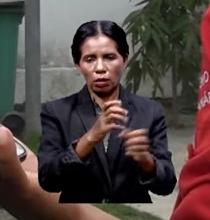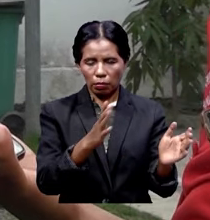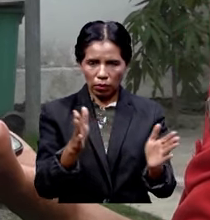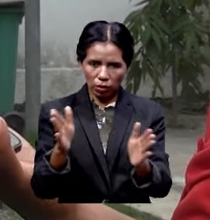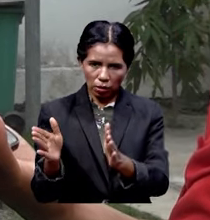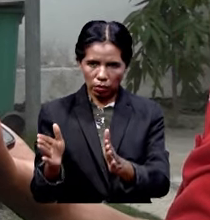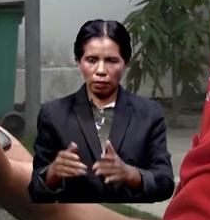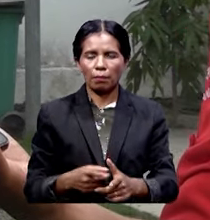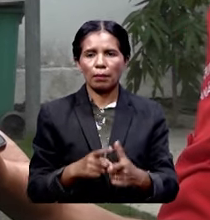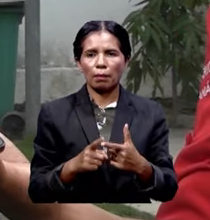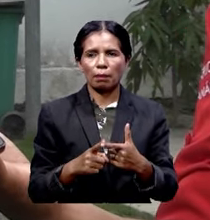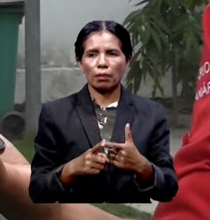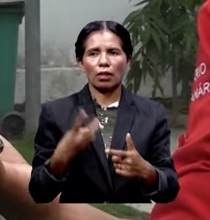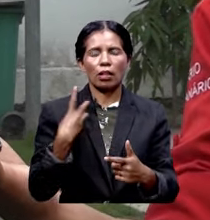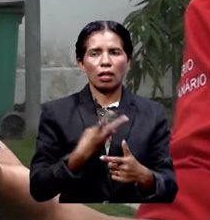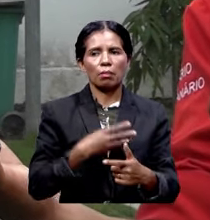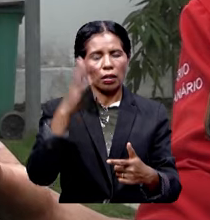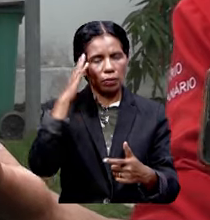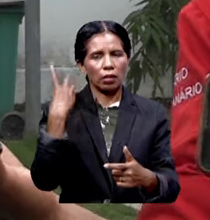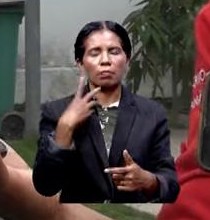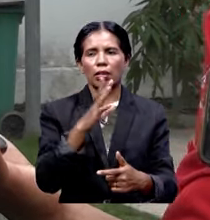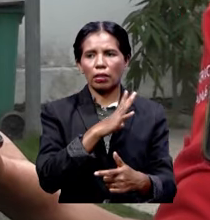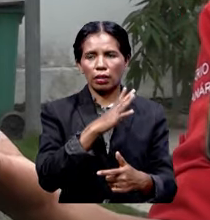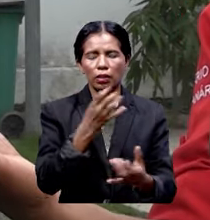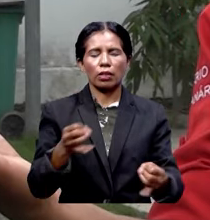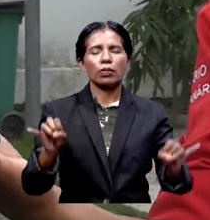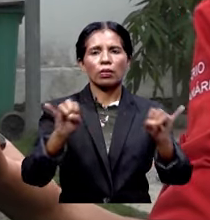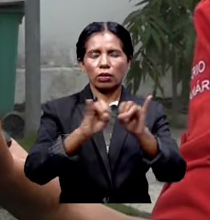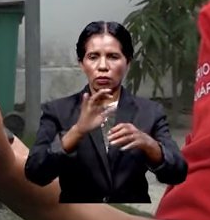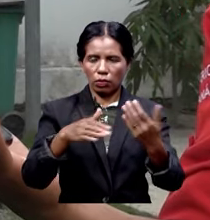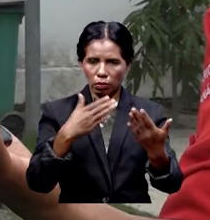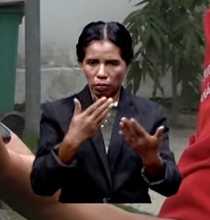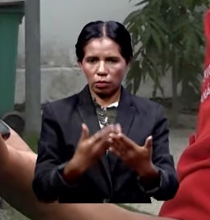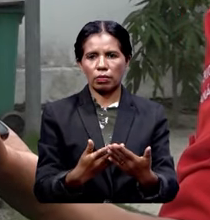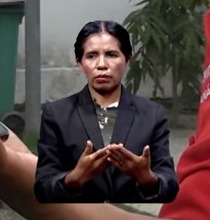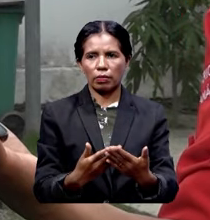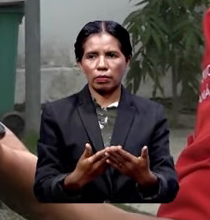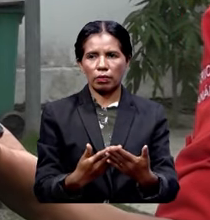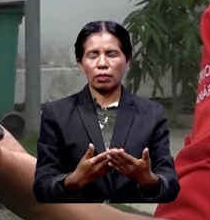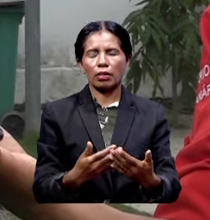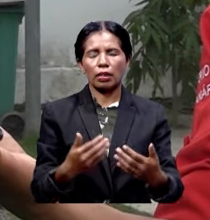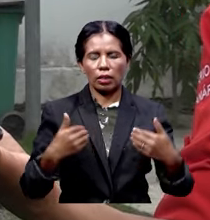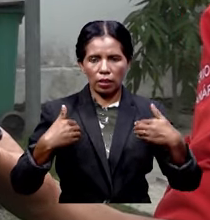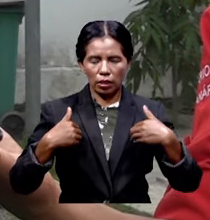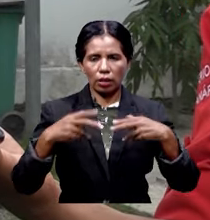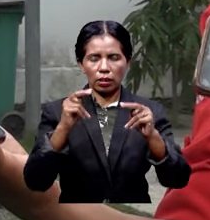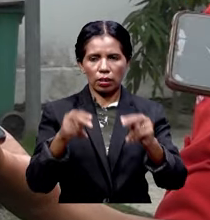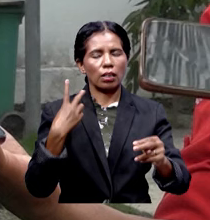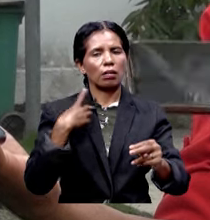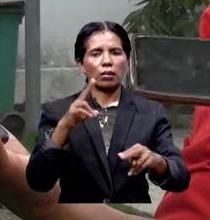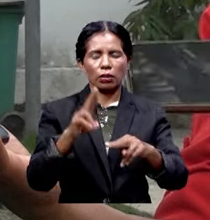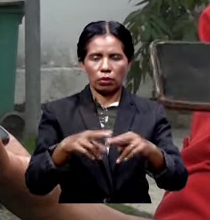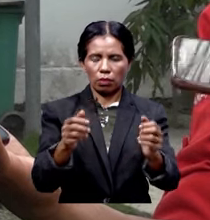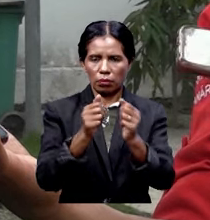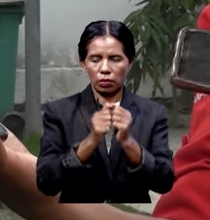i nebe amano inga ta ami hendet instituição sirane be maka iha necessidade ami bel tur hamo tu